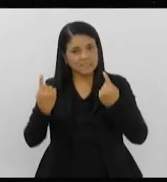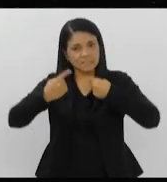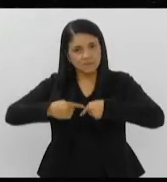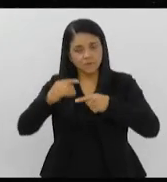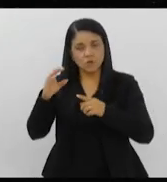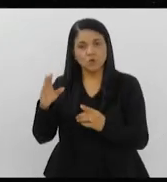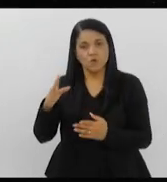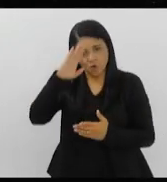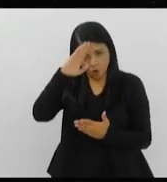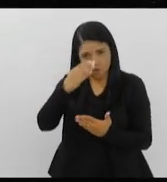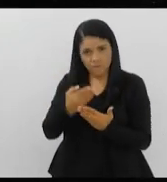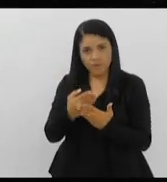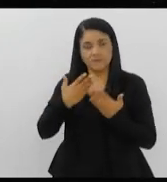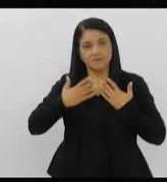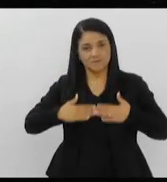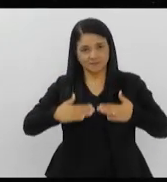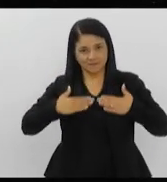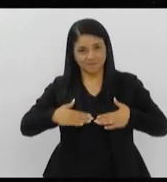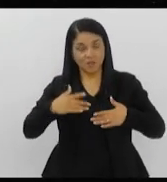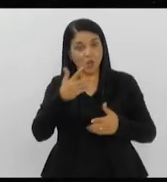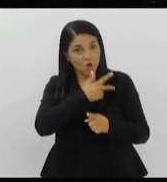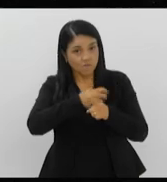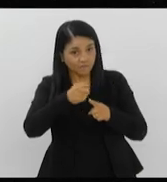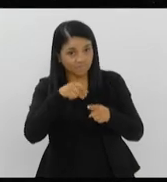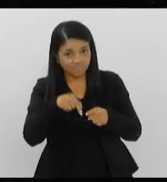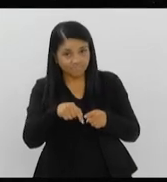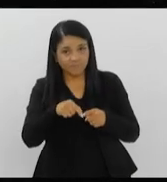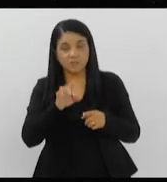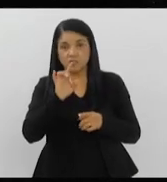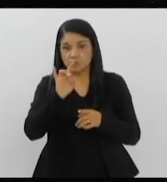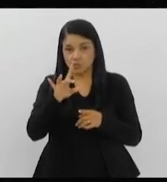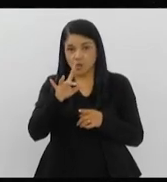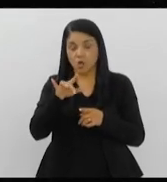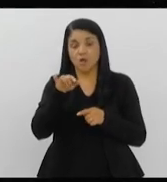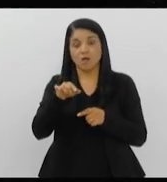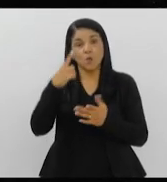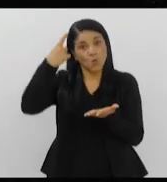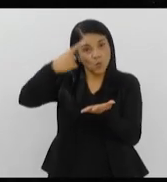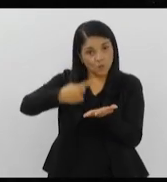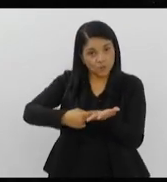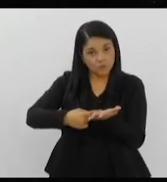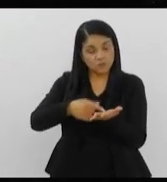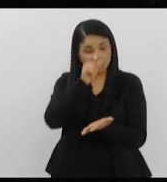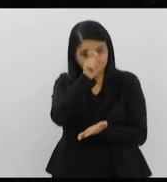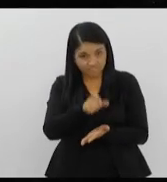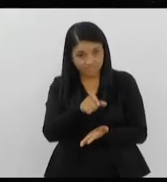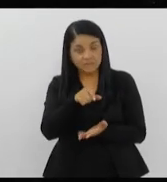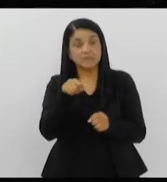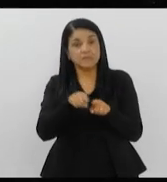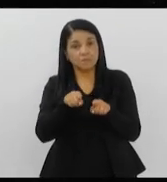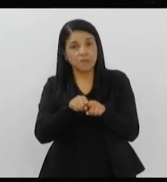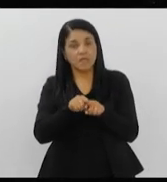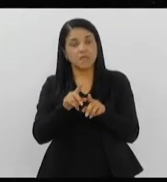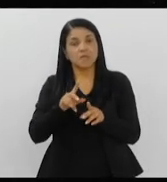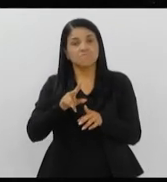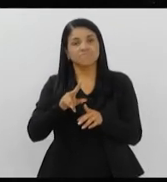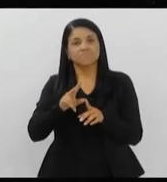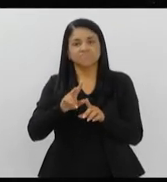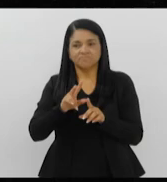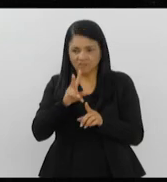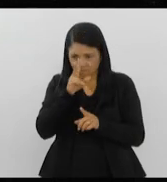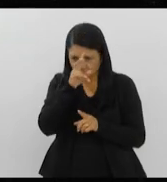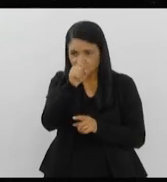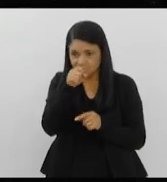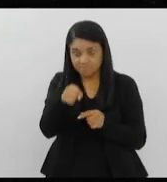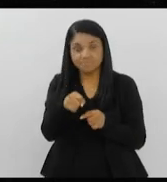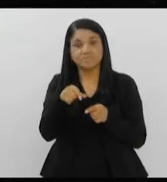confiança e tranquilidade esta conquista não apenas reflete seu compromisso com excelência mas também reforça a nossa convicção que estamos sob a